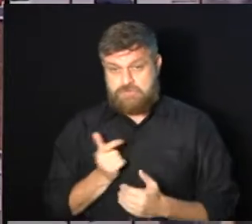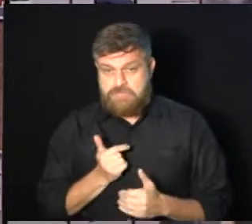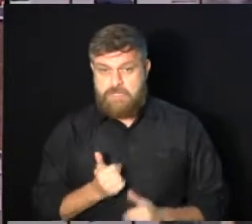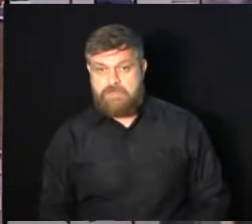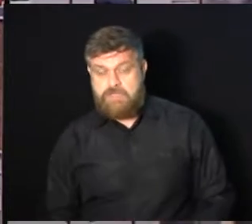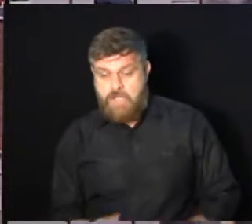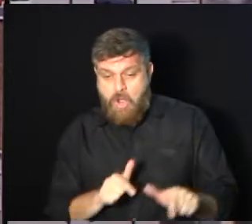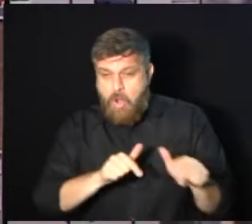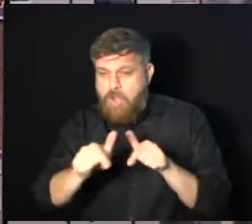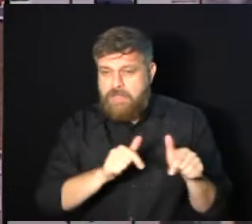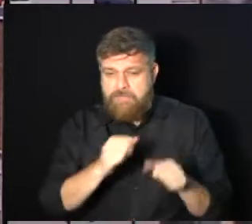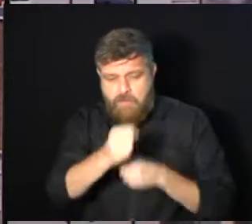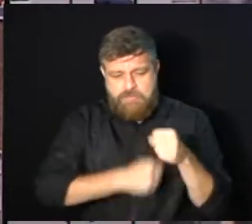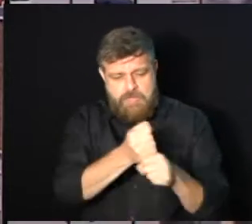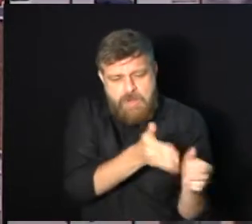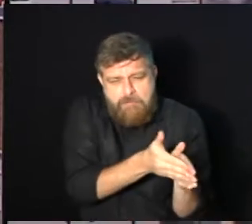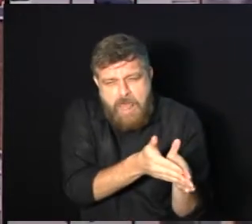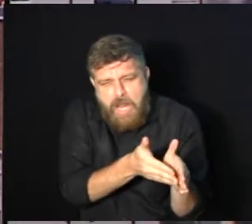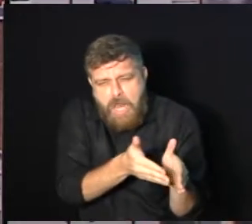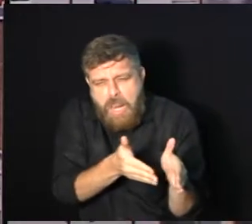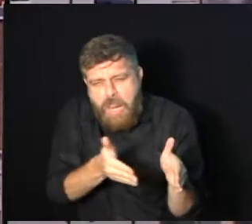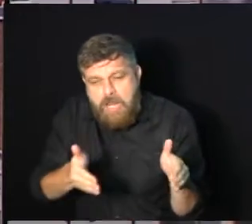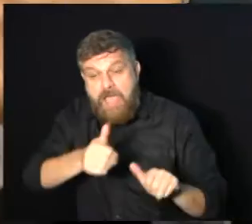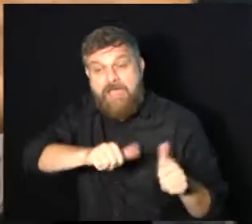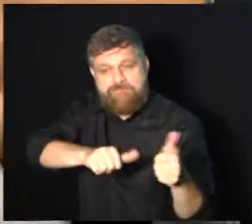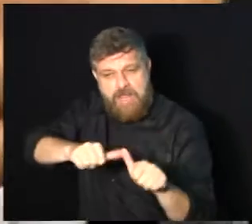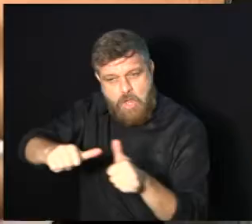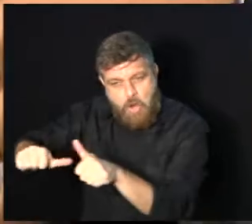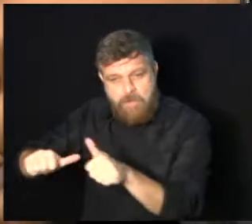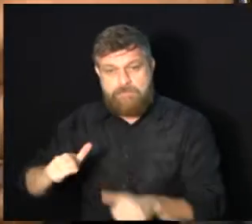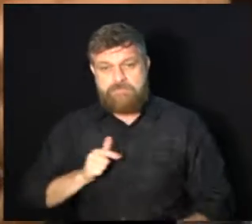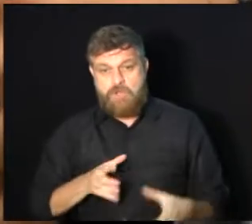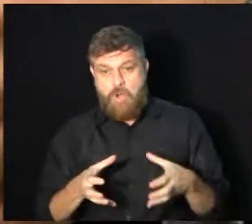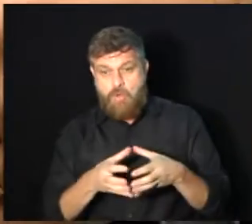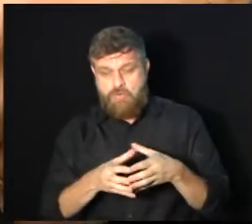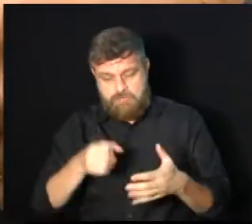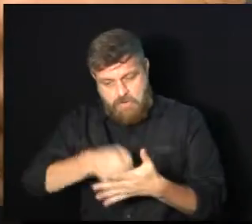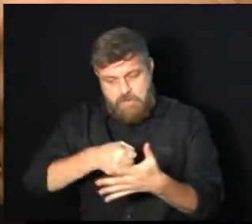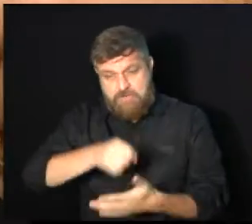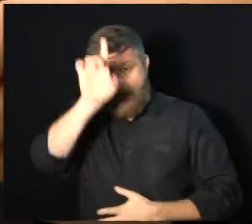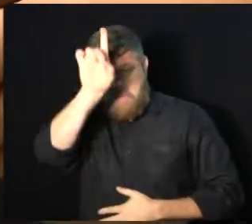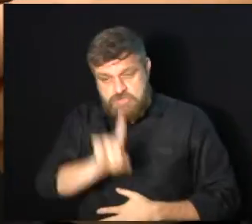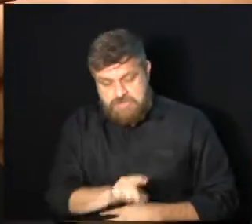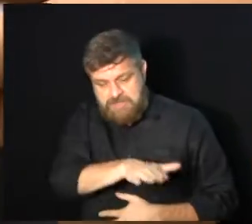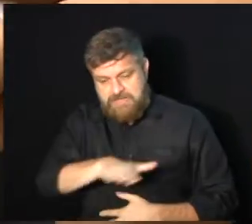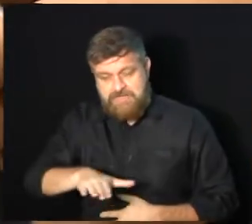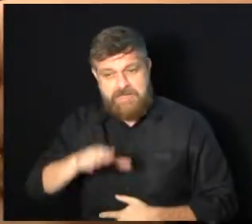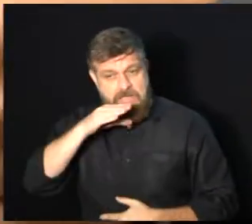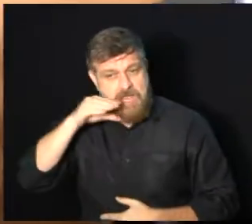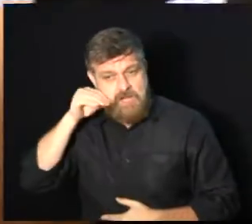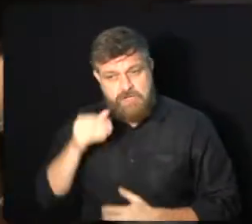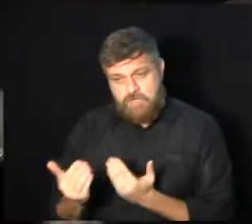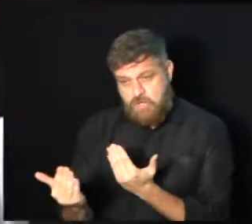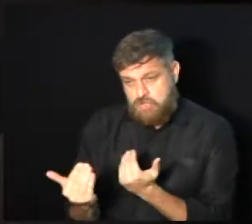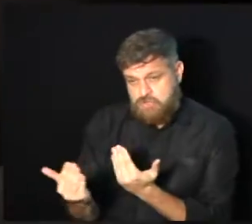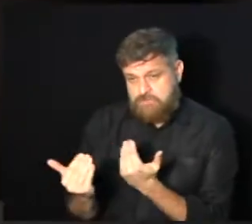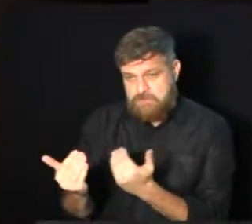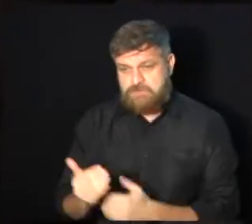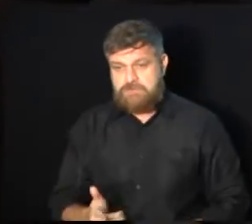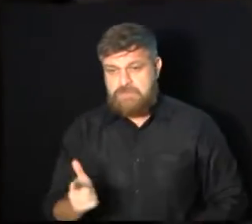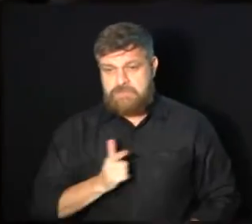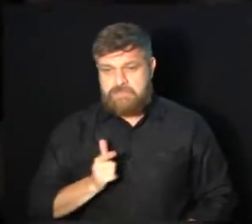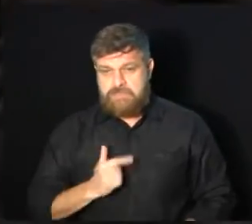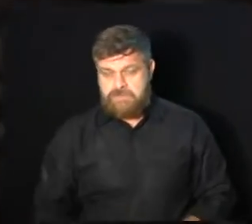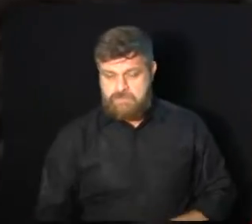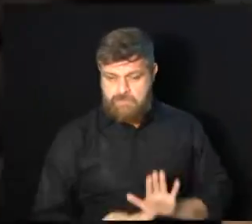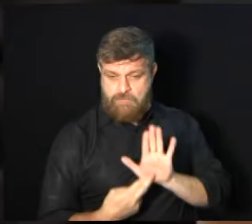os trabalhos do ano de 2019. Confira. A Comissão de Defesa dos Direitos da Criança, do Adolescente e da Juventude